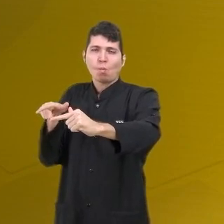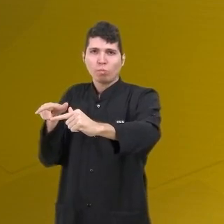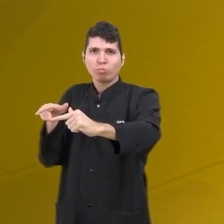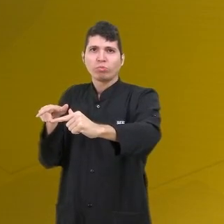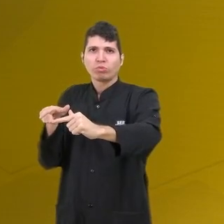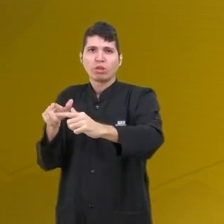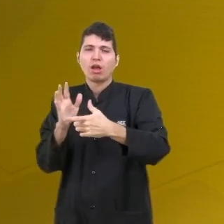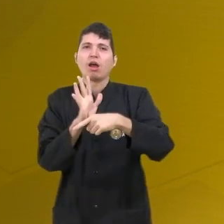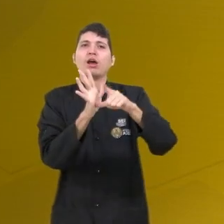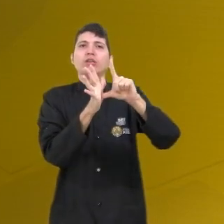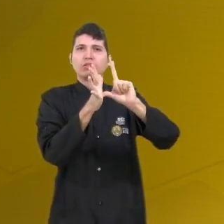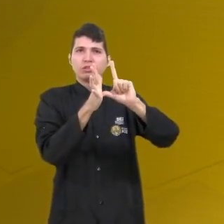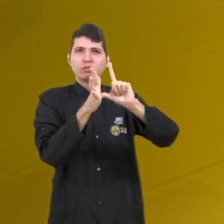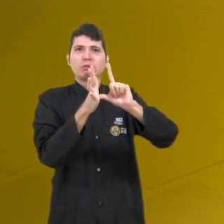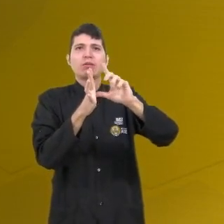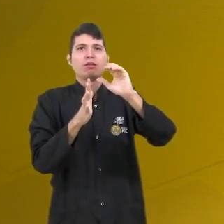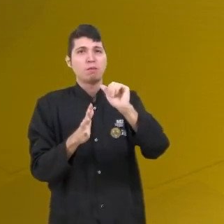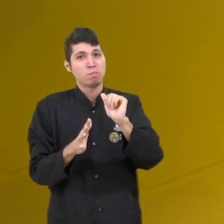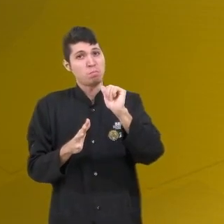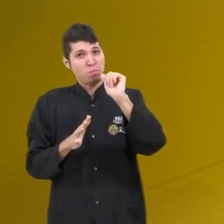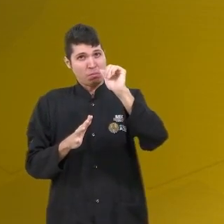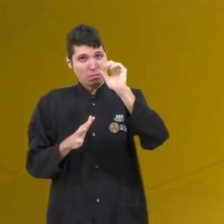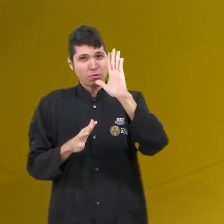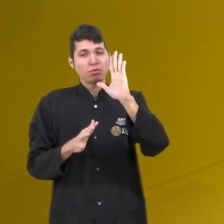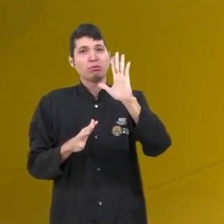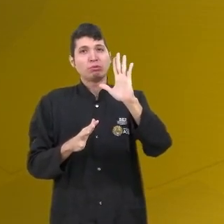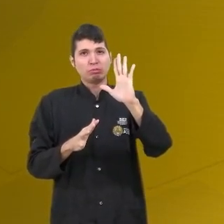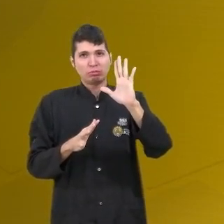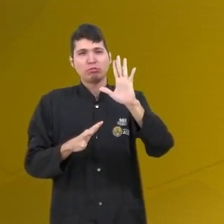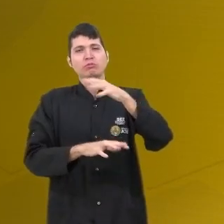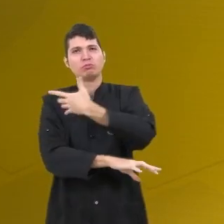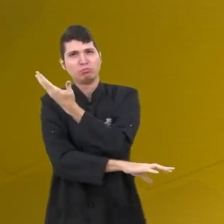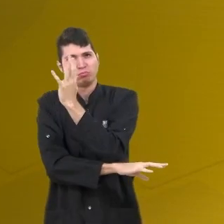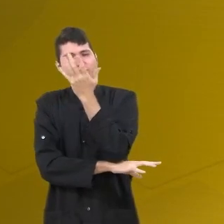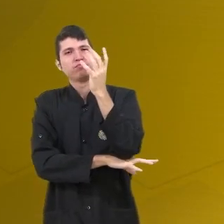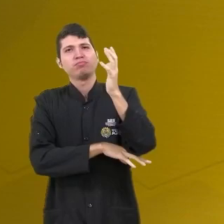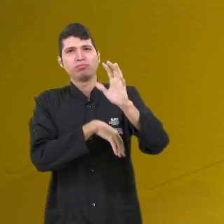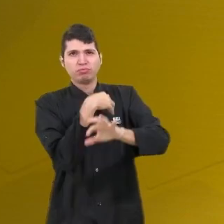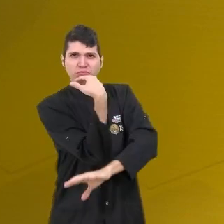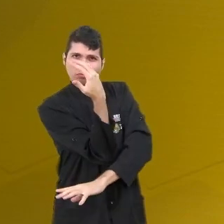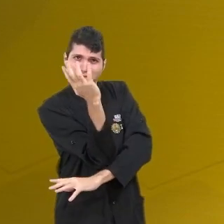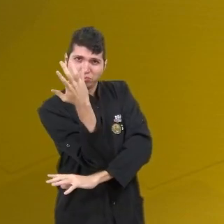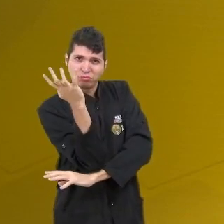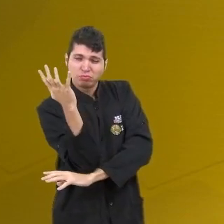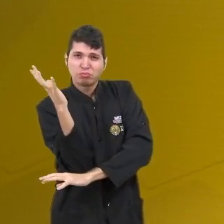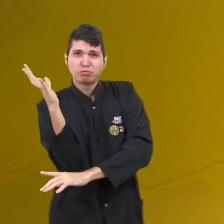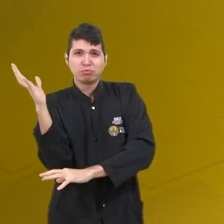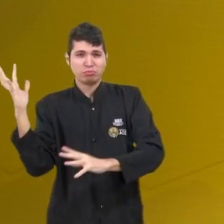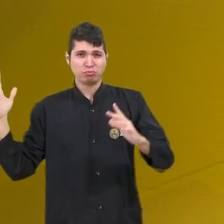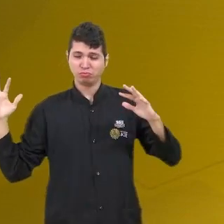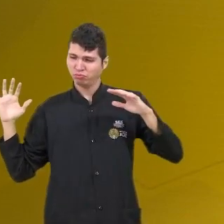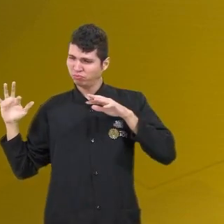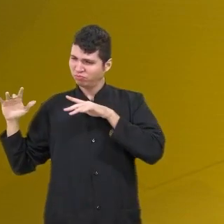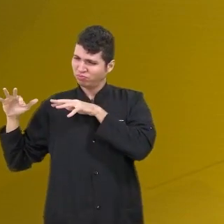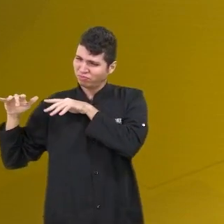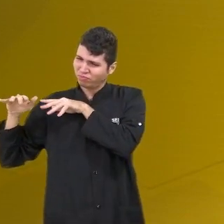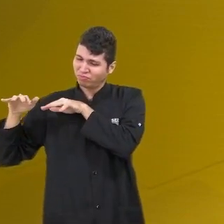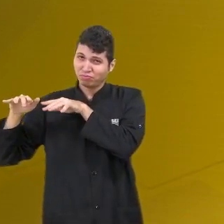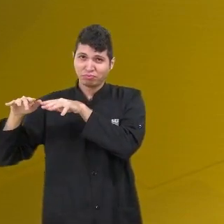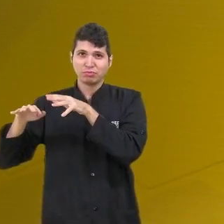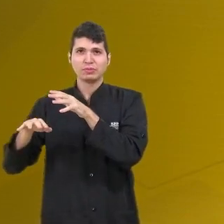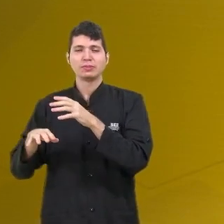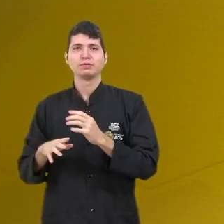era bem mais densa. A floresta do nosso estado era bem mais densa do que hoje. Então, quer dizer, as pessoas